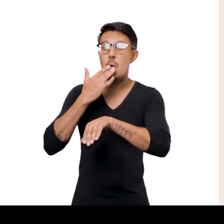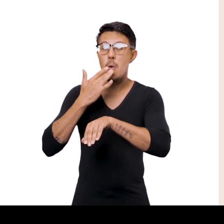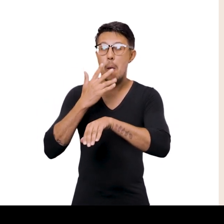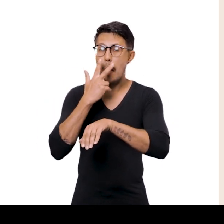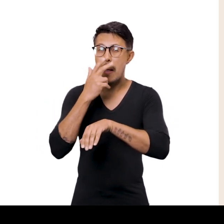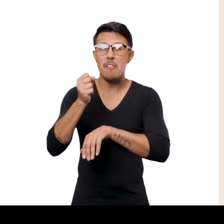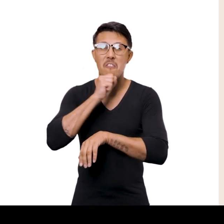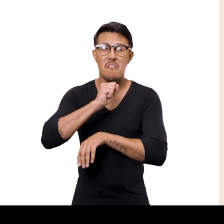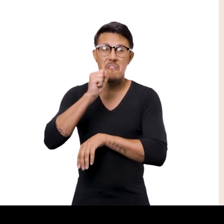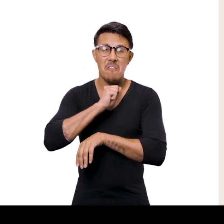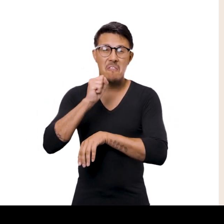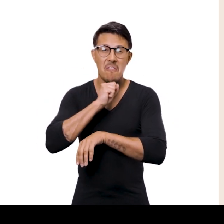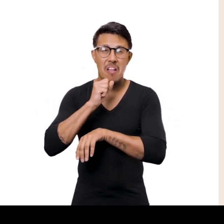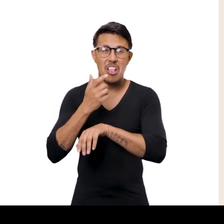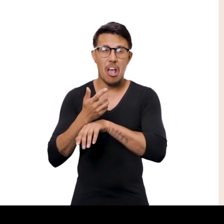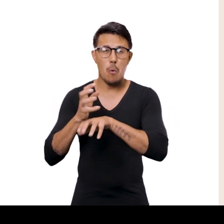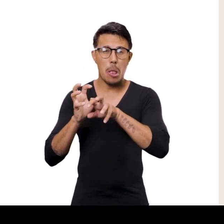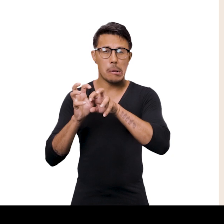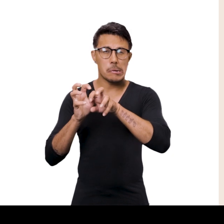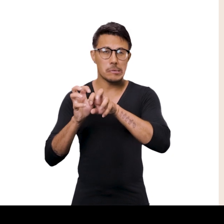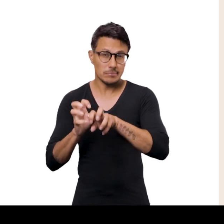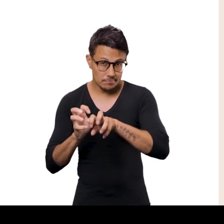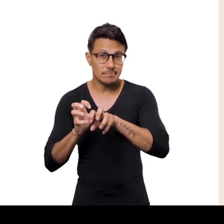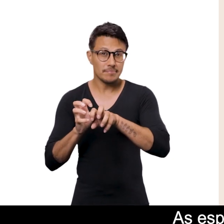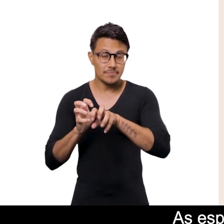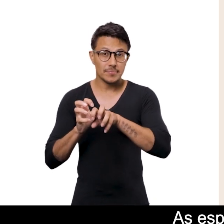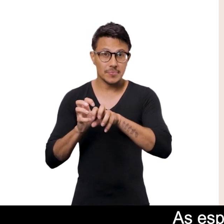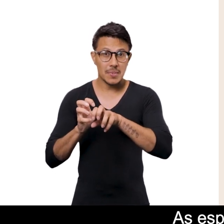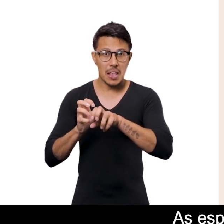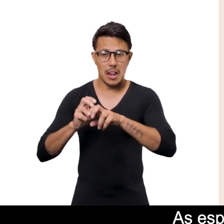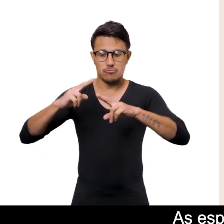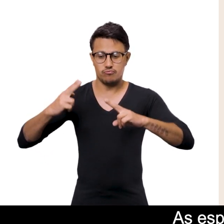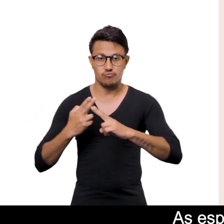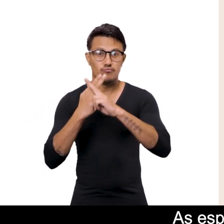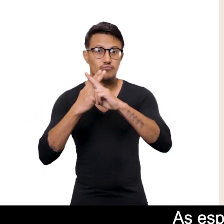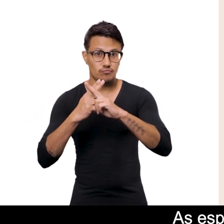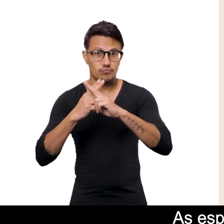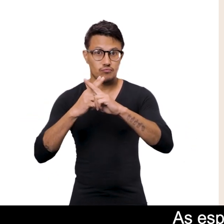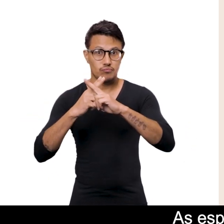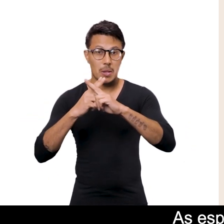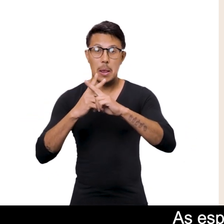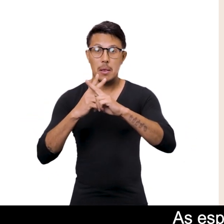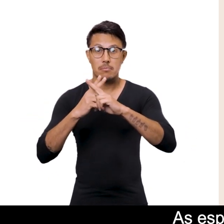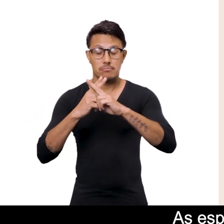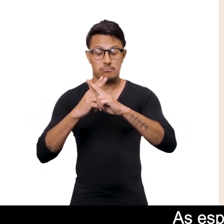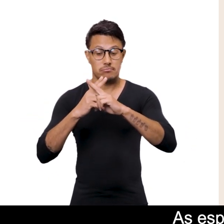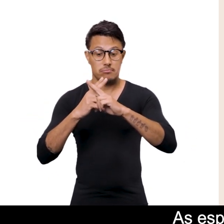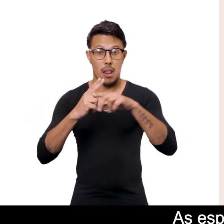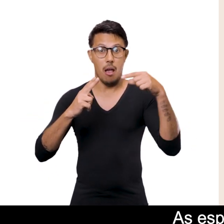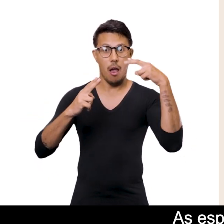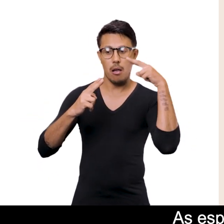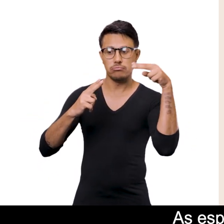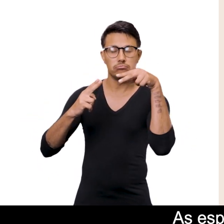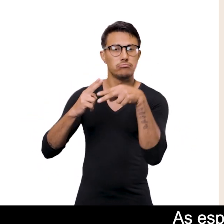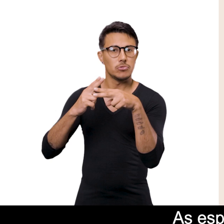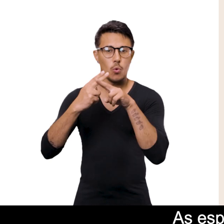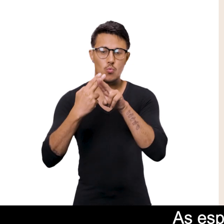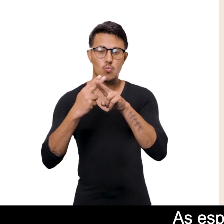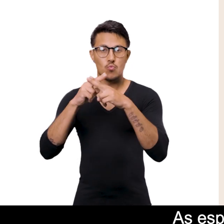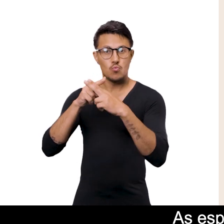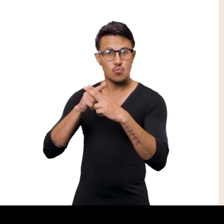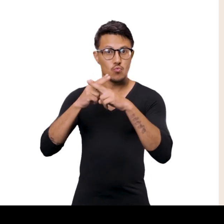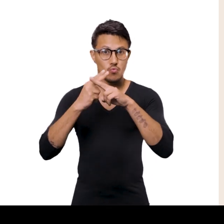aspecto desgastado e um pouco enferrujado. As espadas se cruzam, uma sobre a outra, formando um